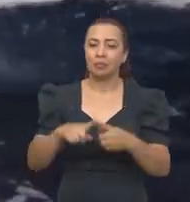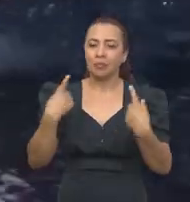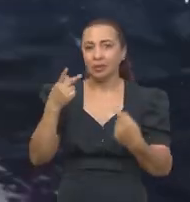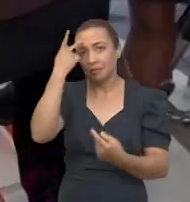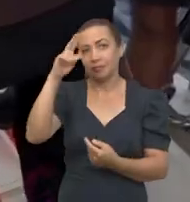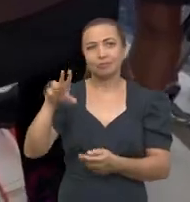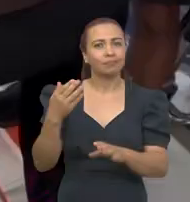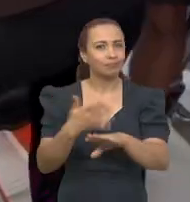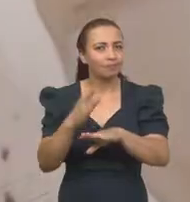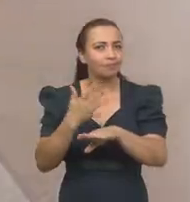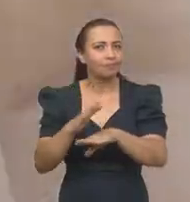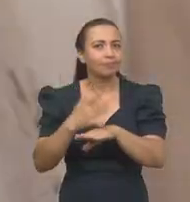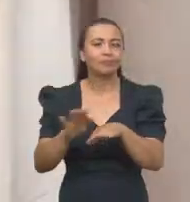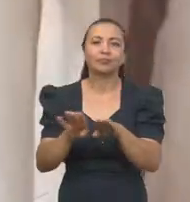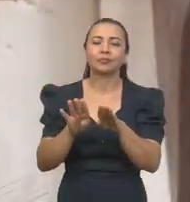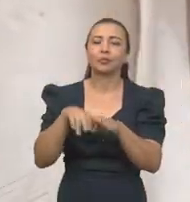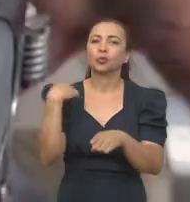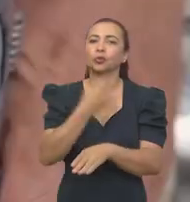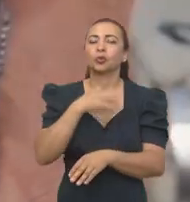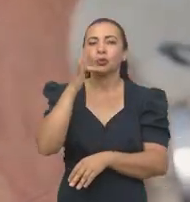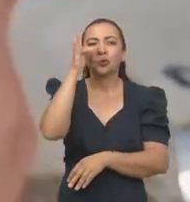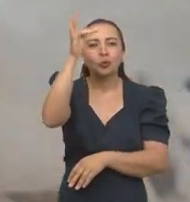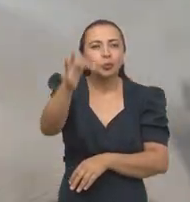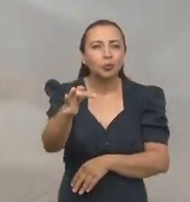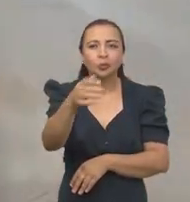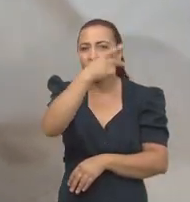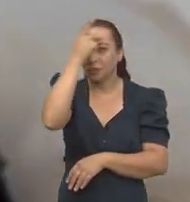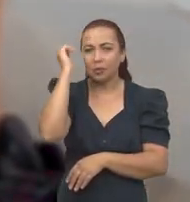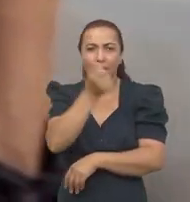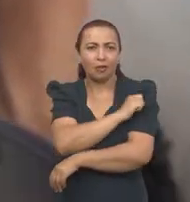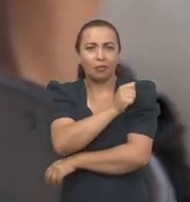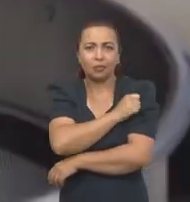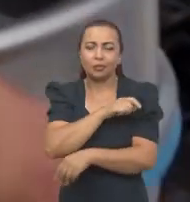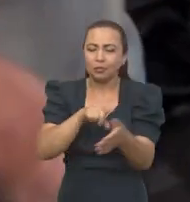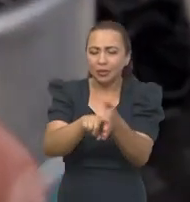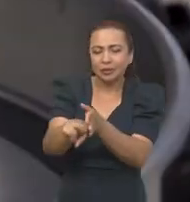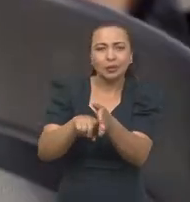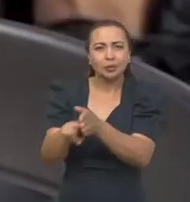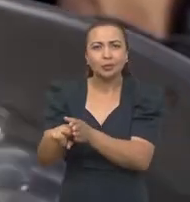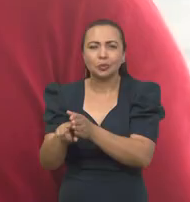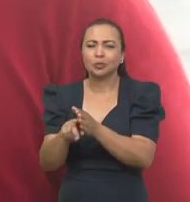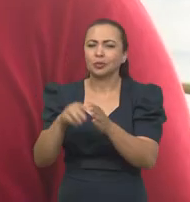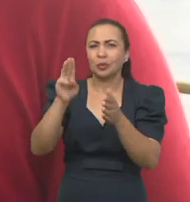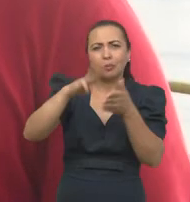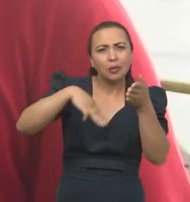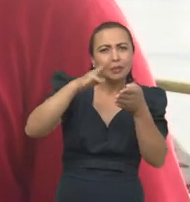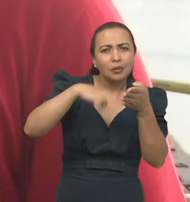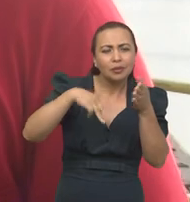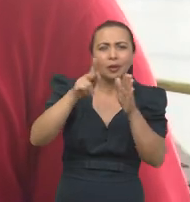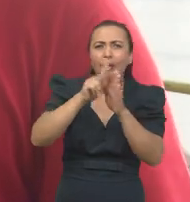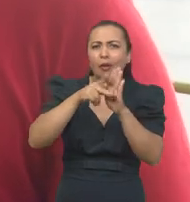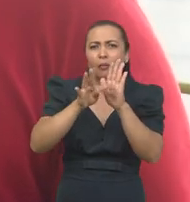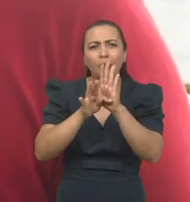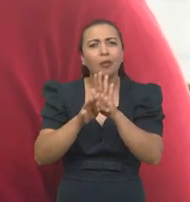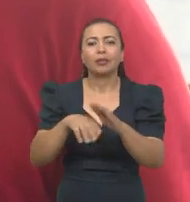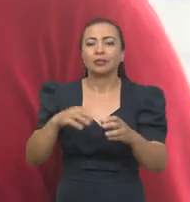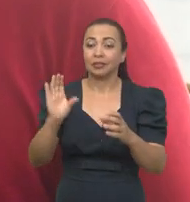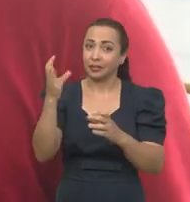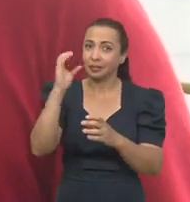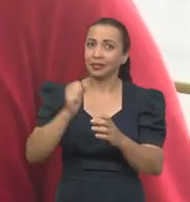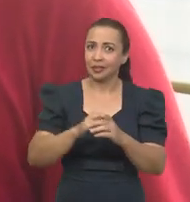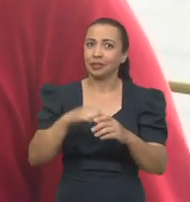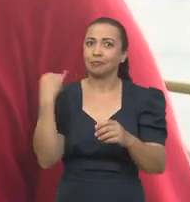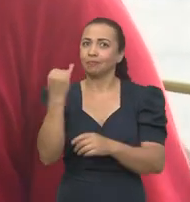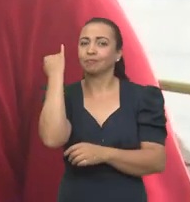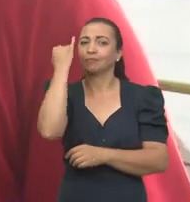também para a gente poder treinar né os nossos futuros pesquisadores com protocolos e metodologias que são utilizados agora